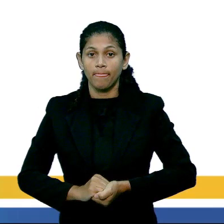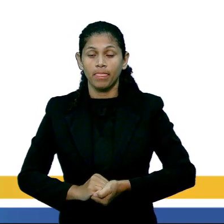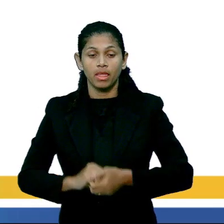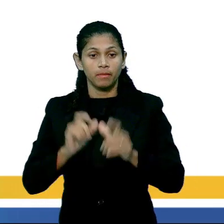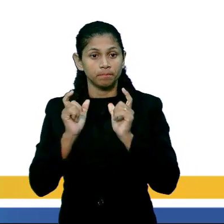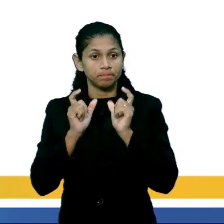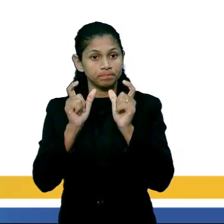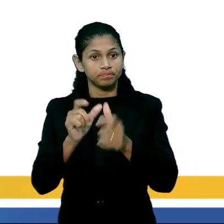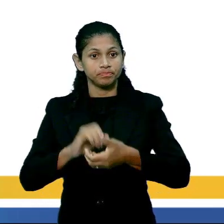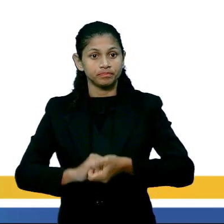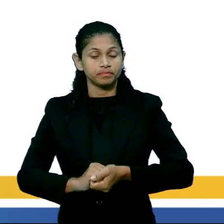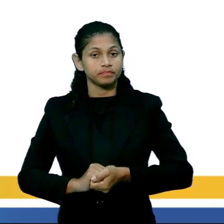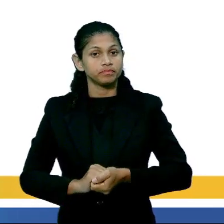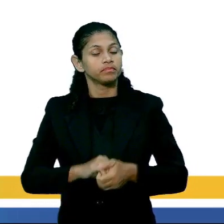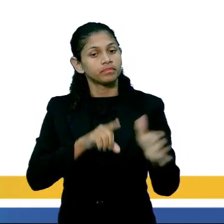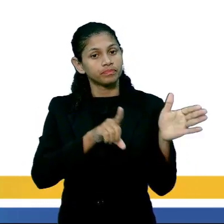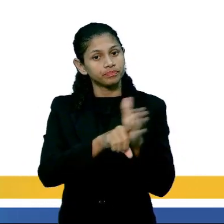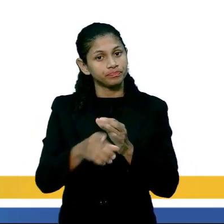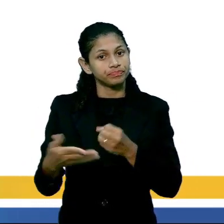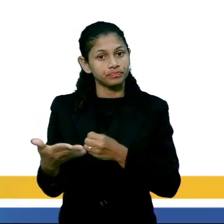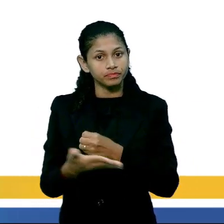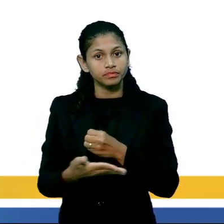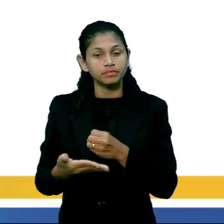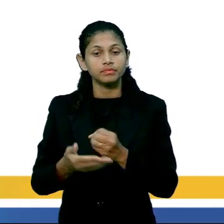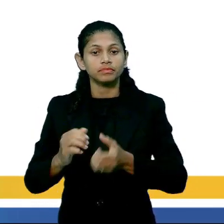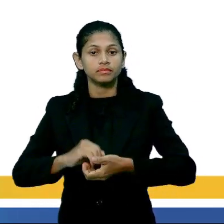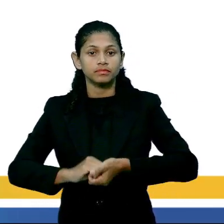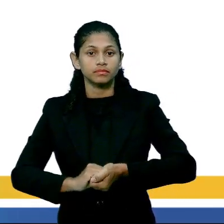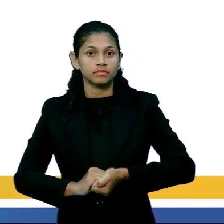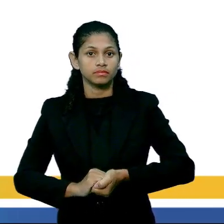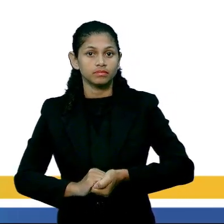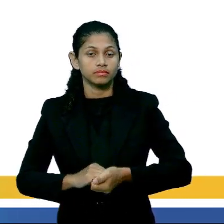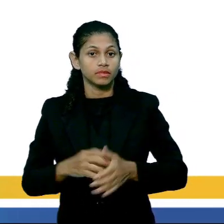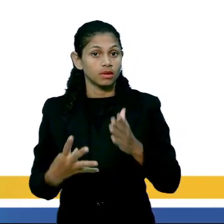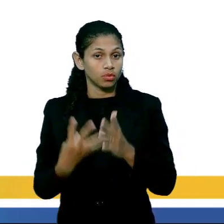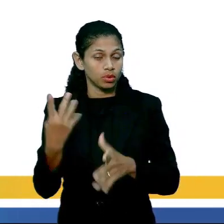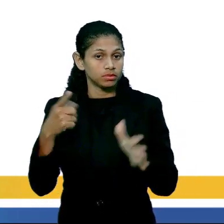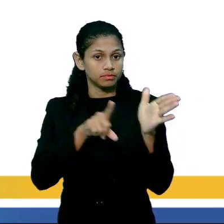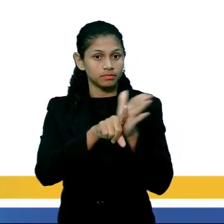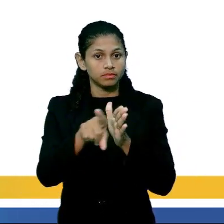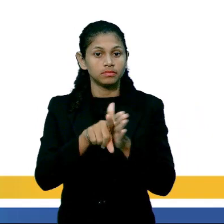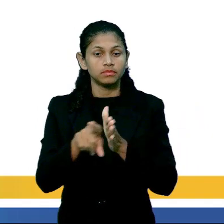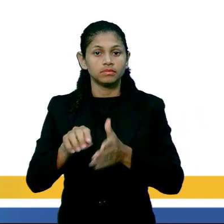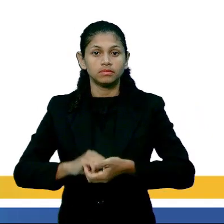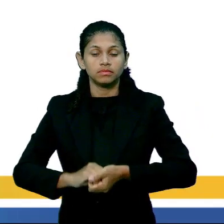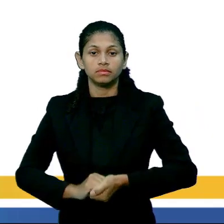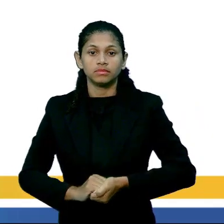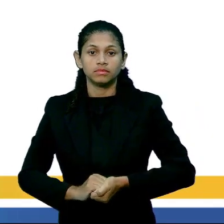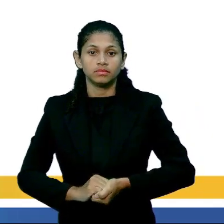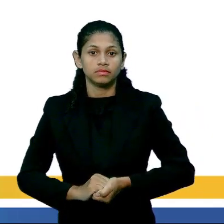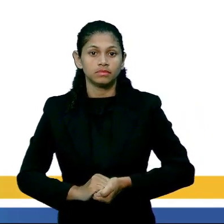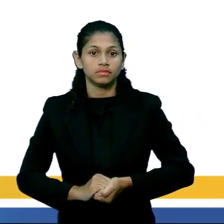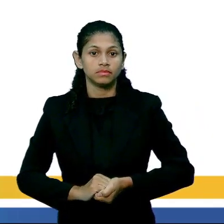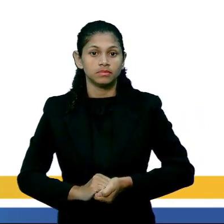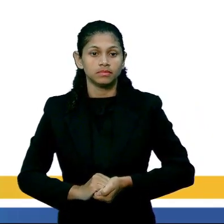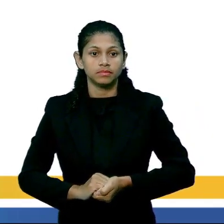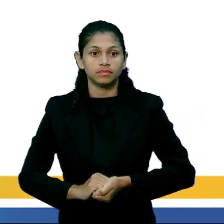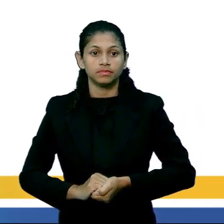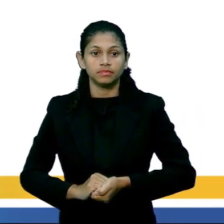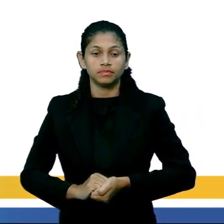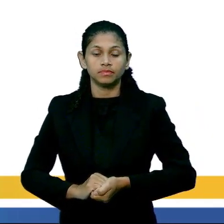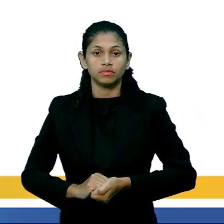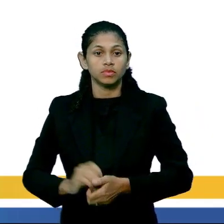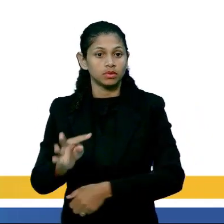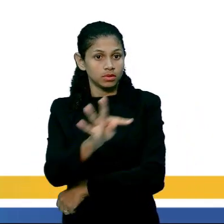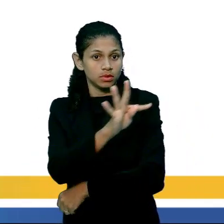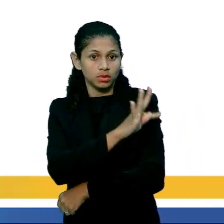vejamos aí uma questão de apoio Ou seja a quarta questão a questão do Enem de 2021 um técnico